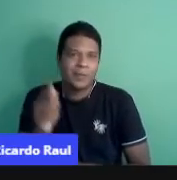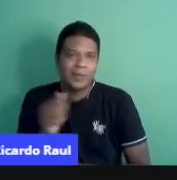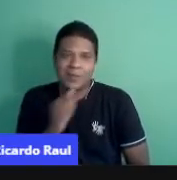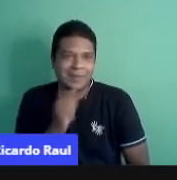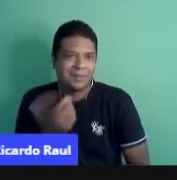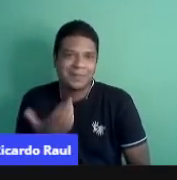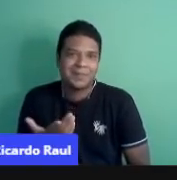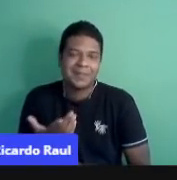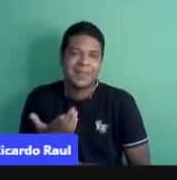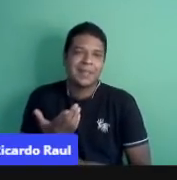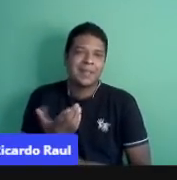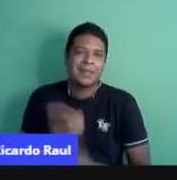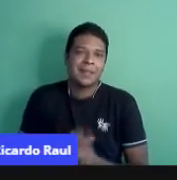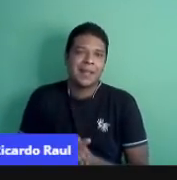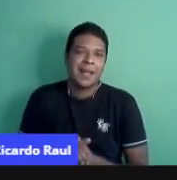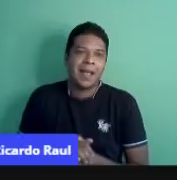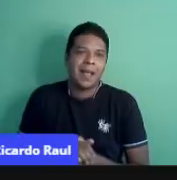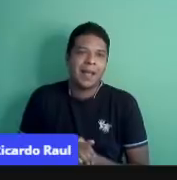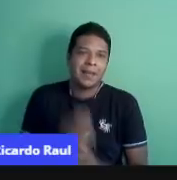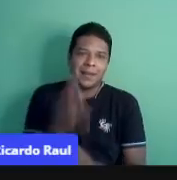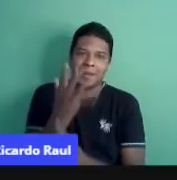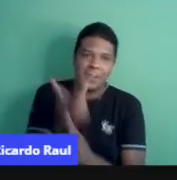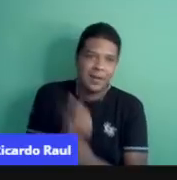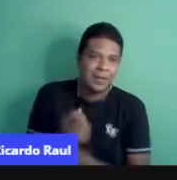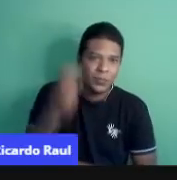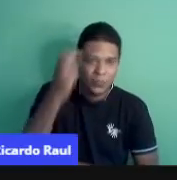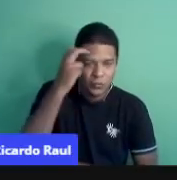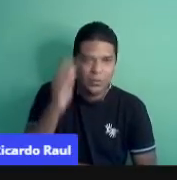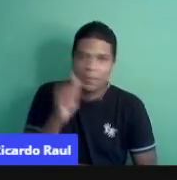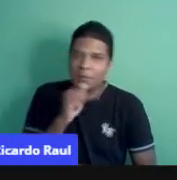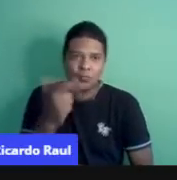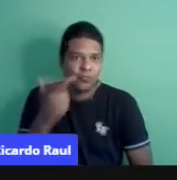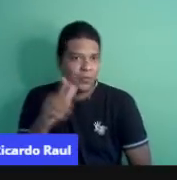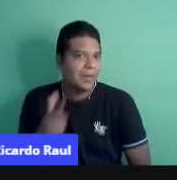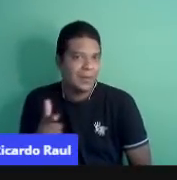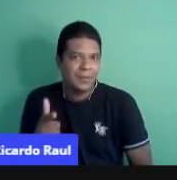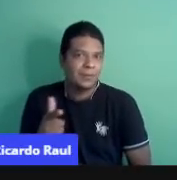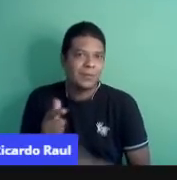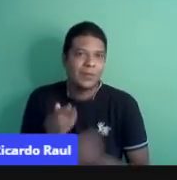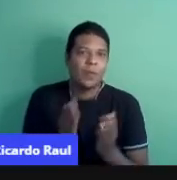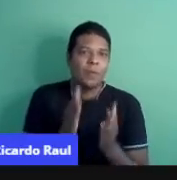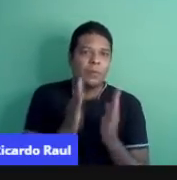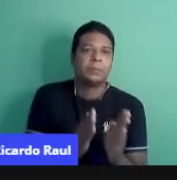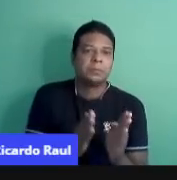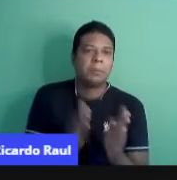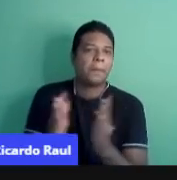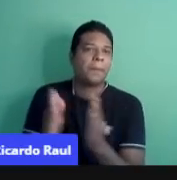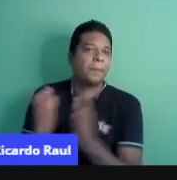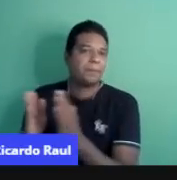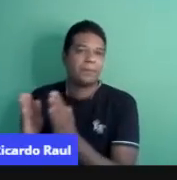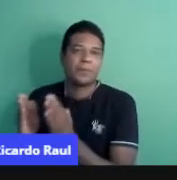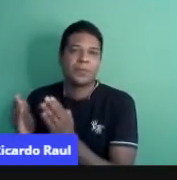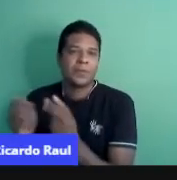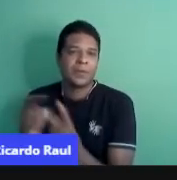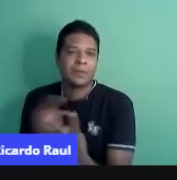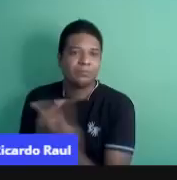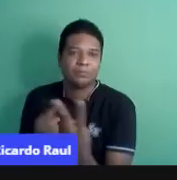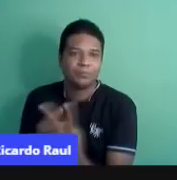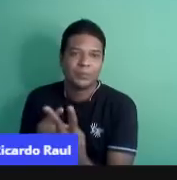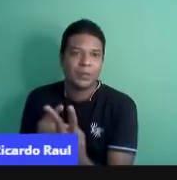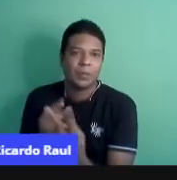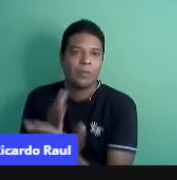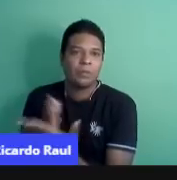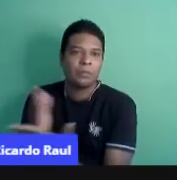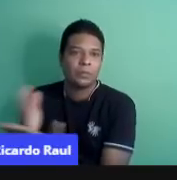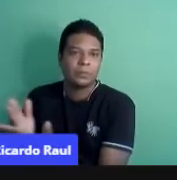sem cultura não existe. Não dá para se diferenciar, se dividir esses dois aspectos.